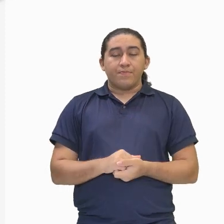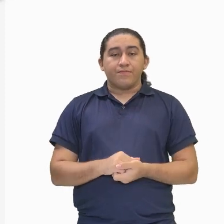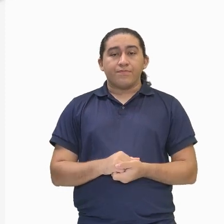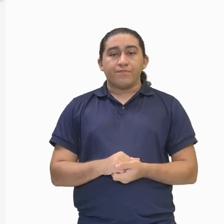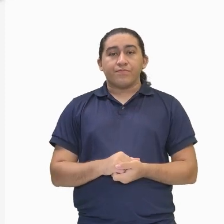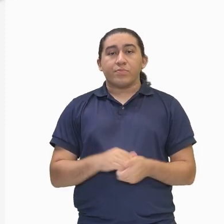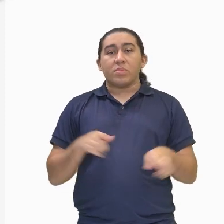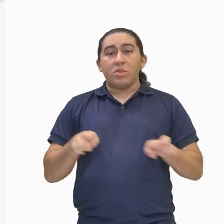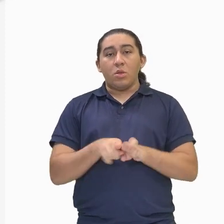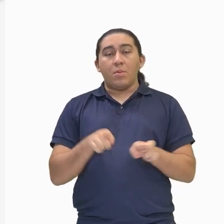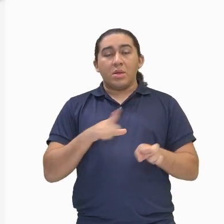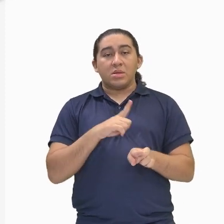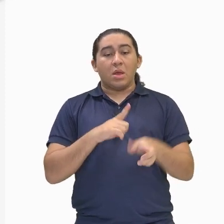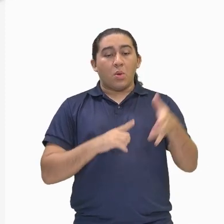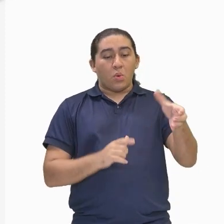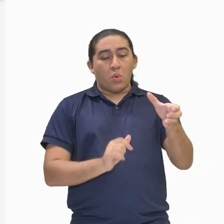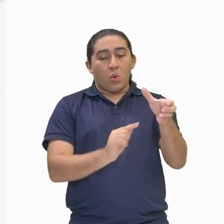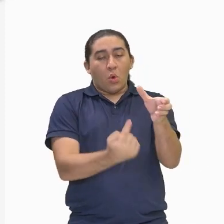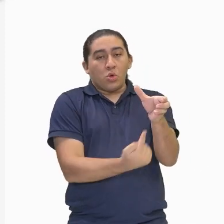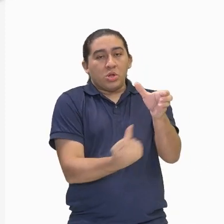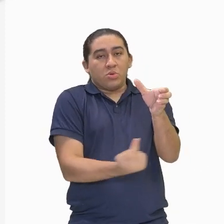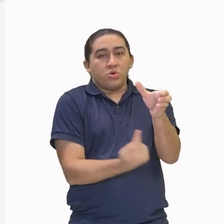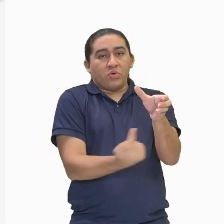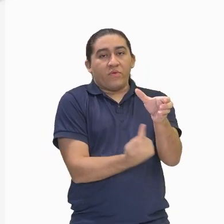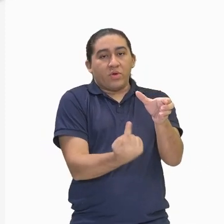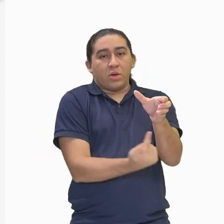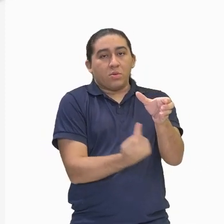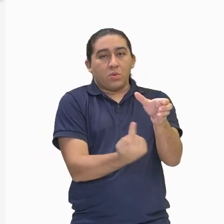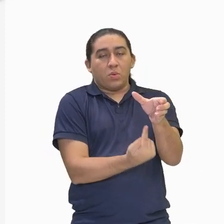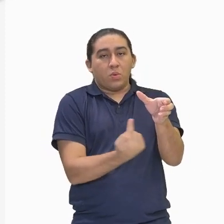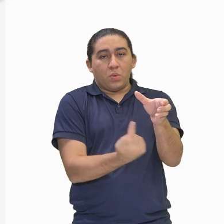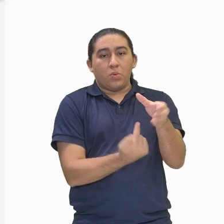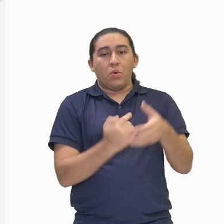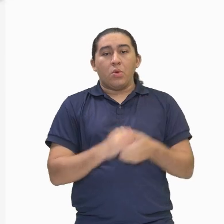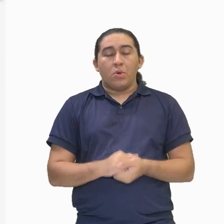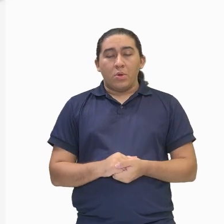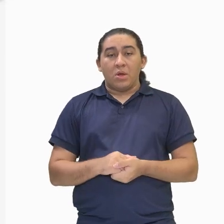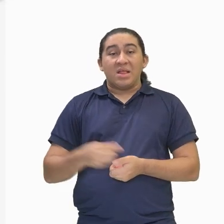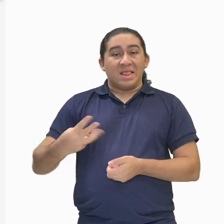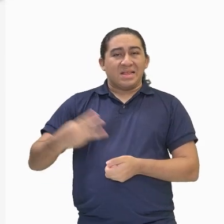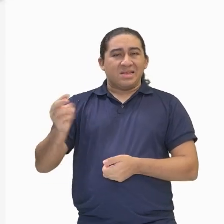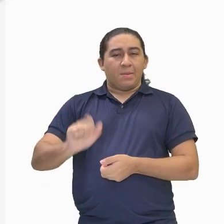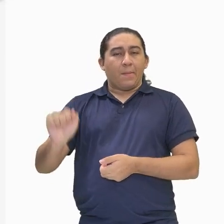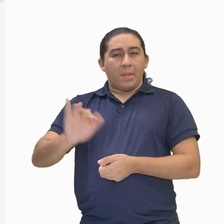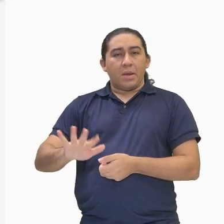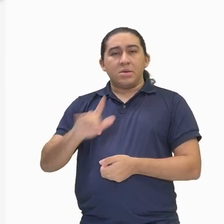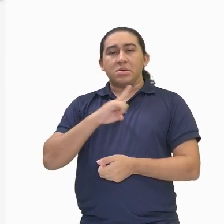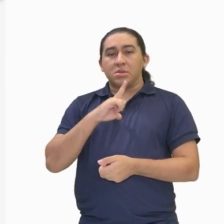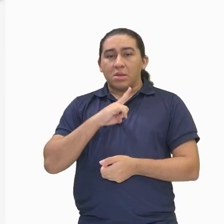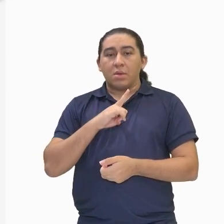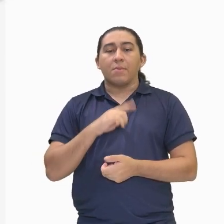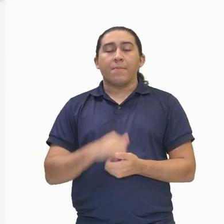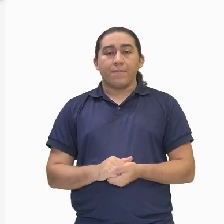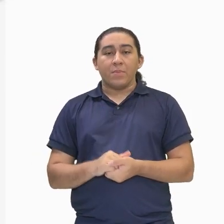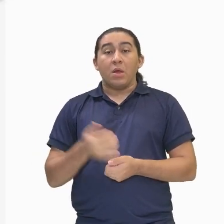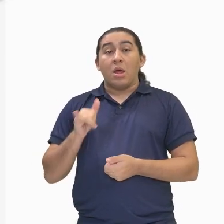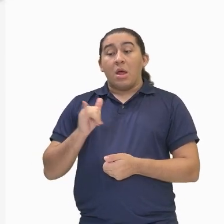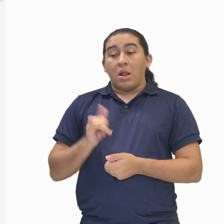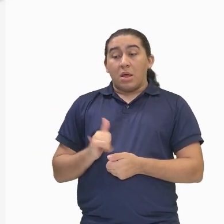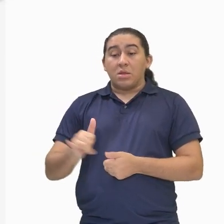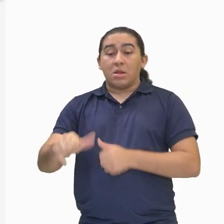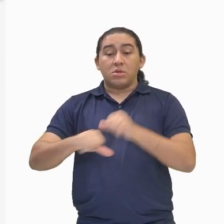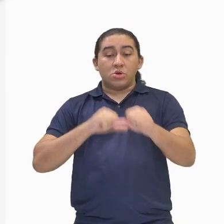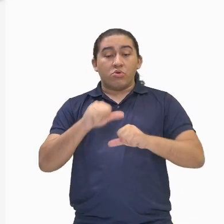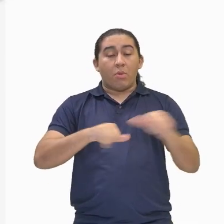o liquidificador ali, olha só, que transforma energia elétrica em energia mecânica, né, para mover as